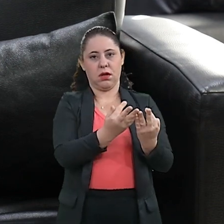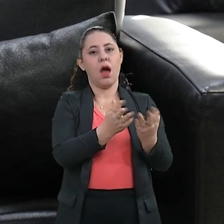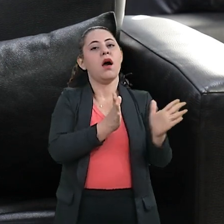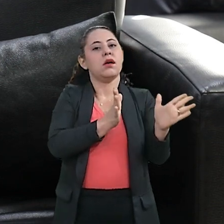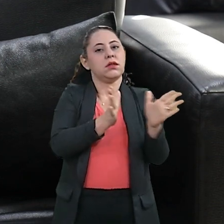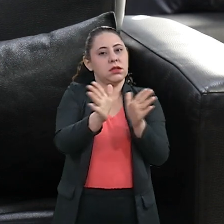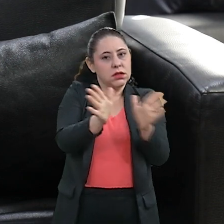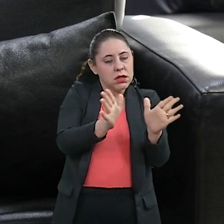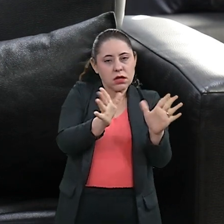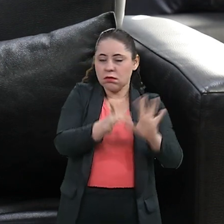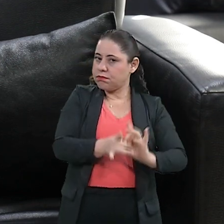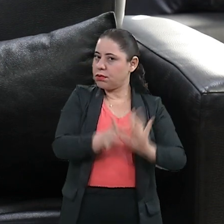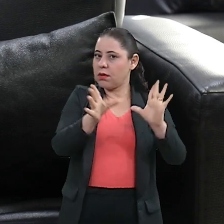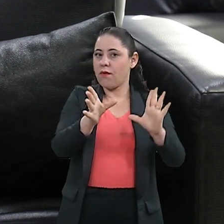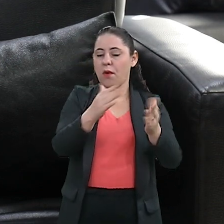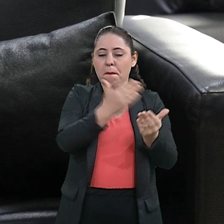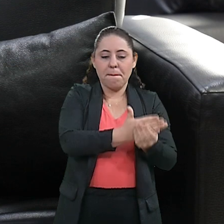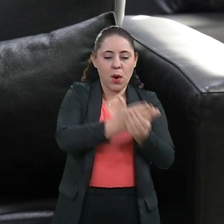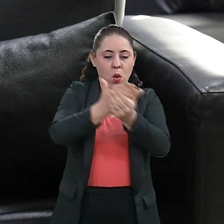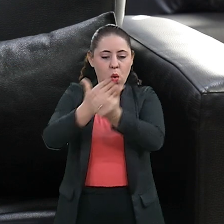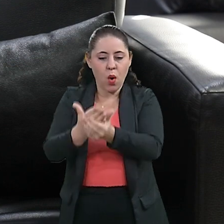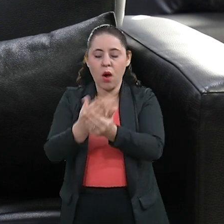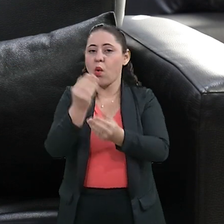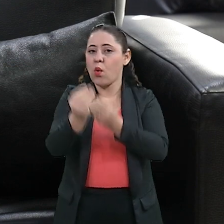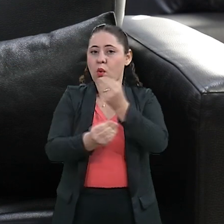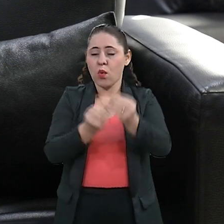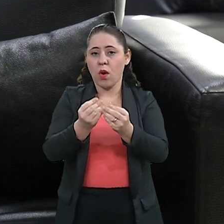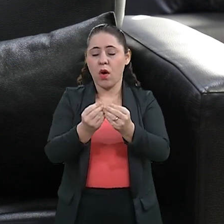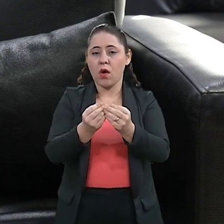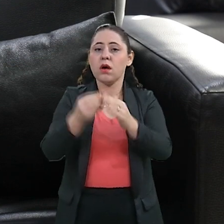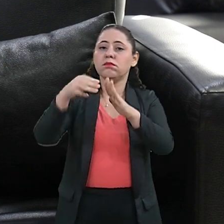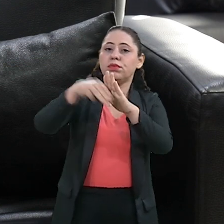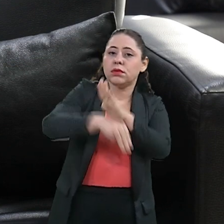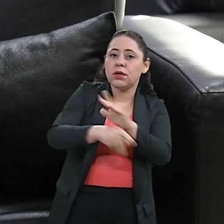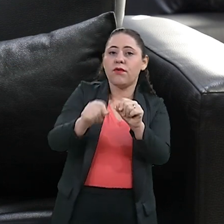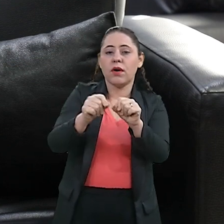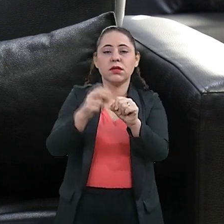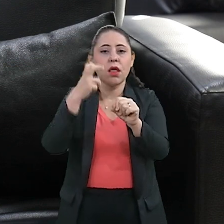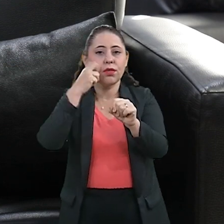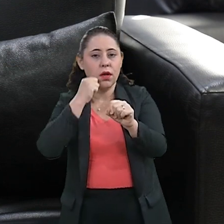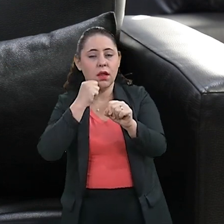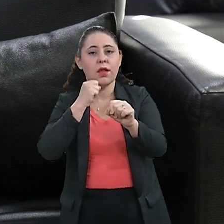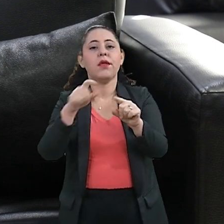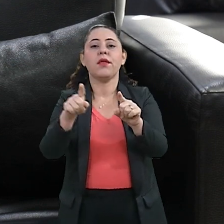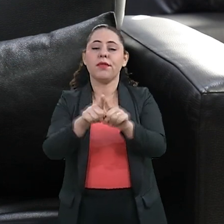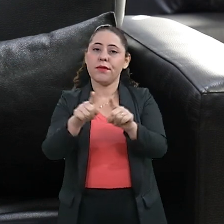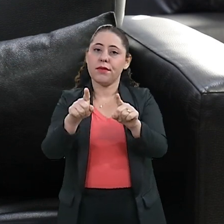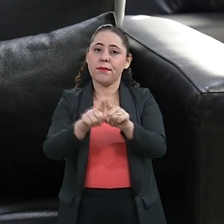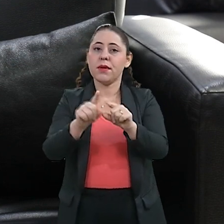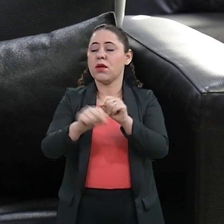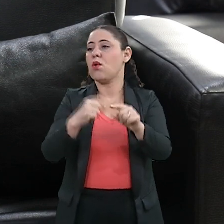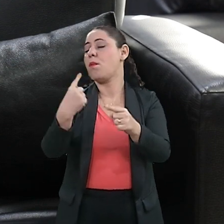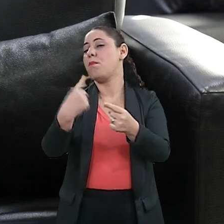de obter acesso irrestrito ao processo no qual a medida foi aplicada